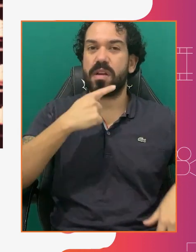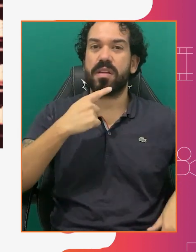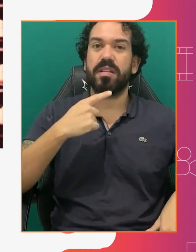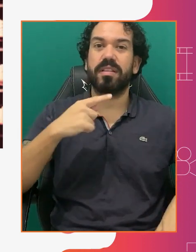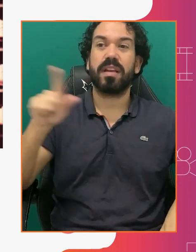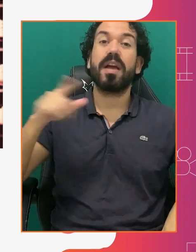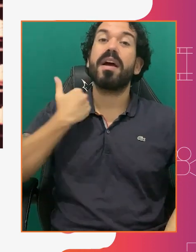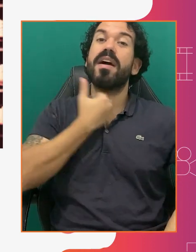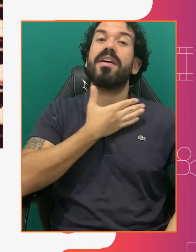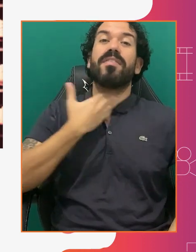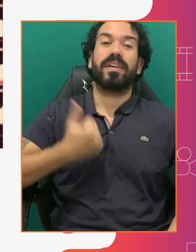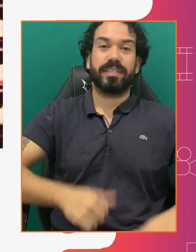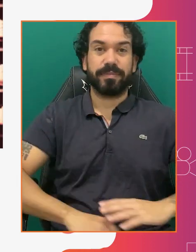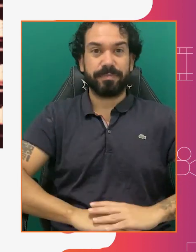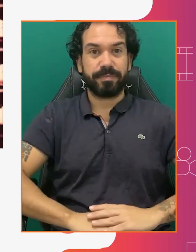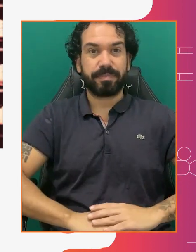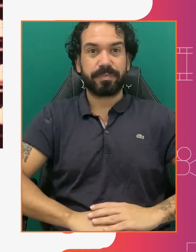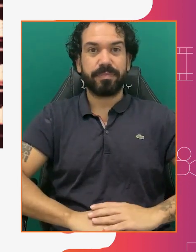dublagem.